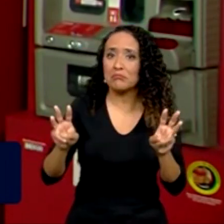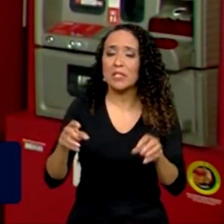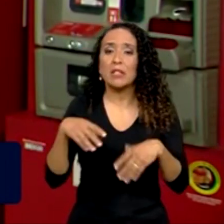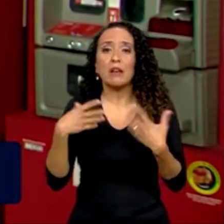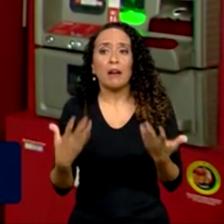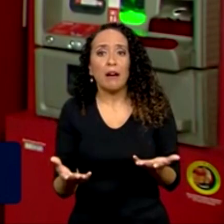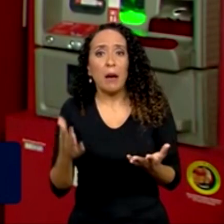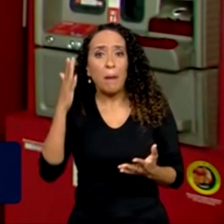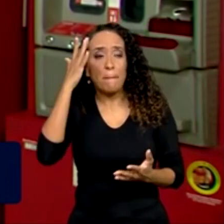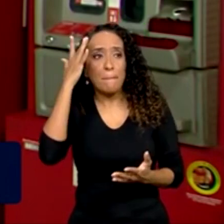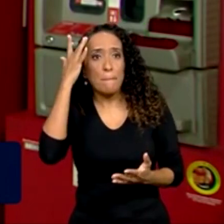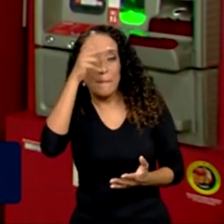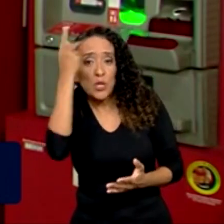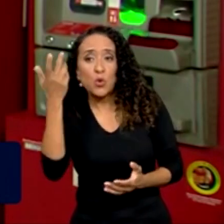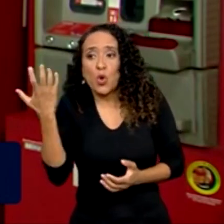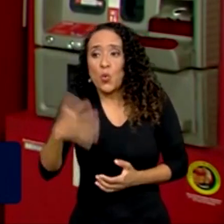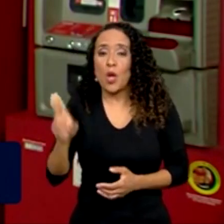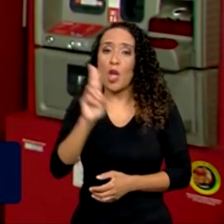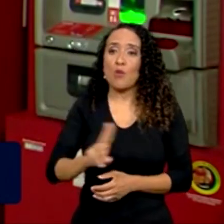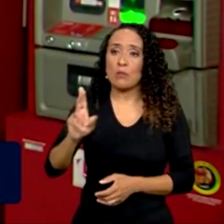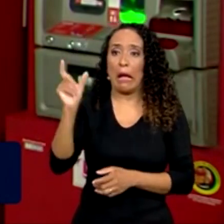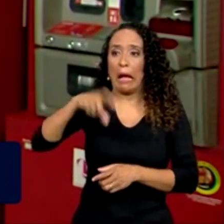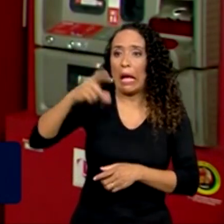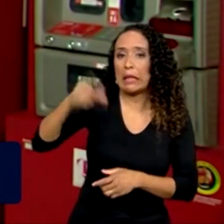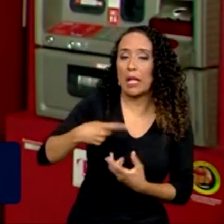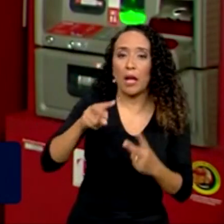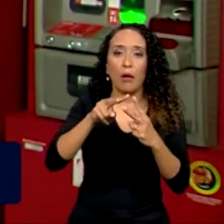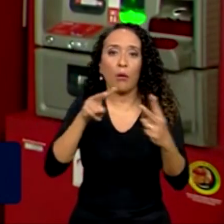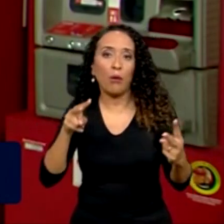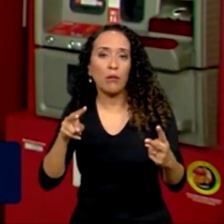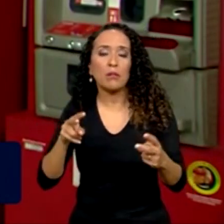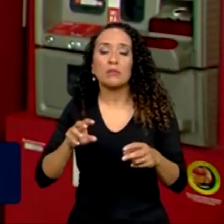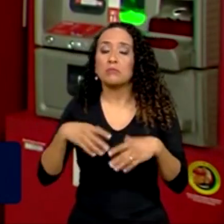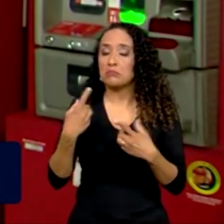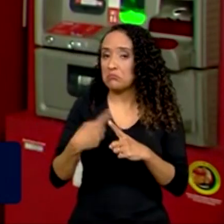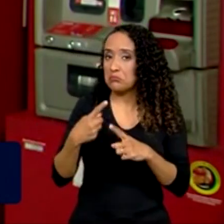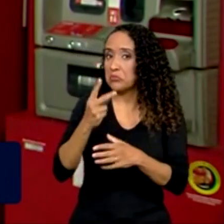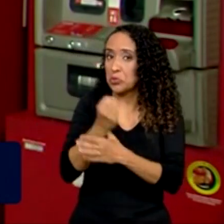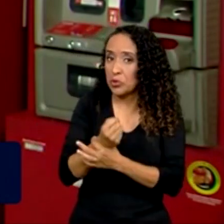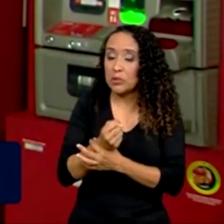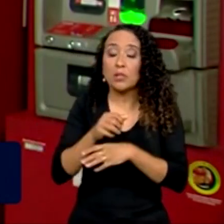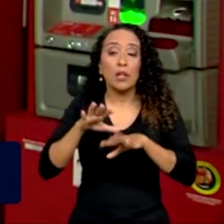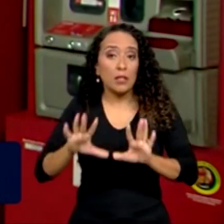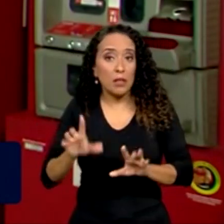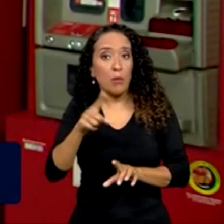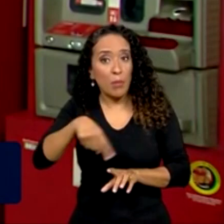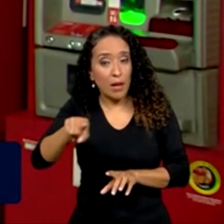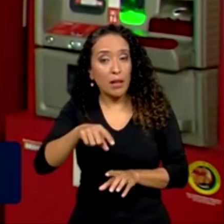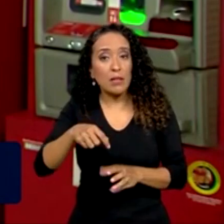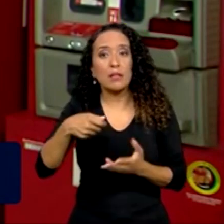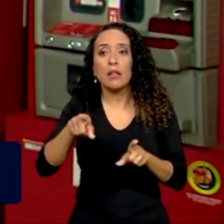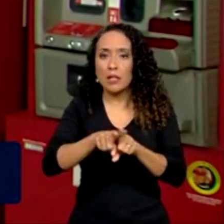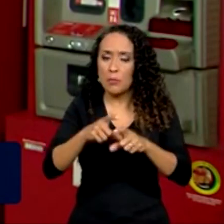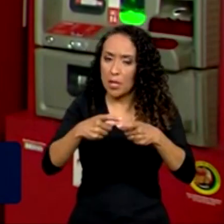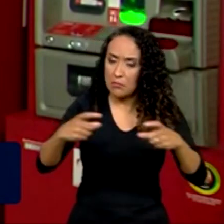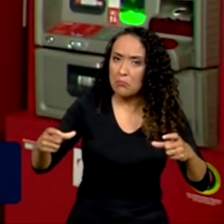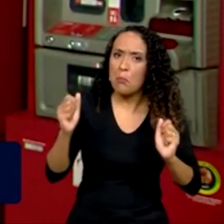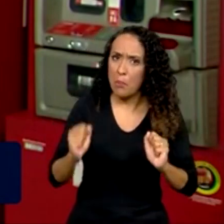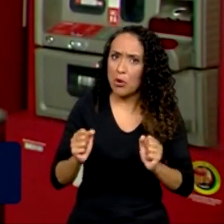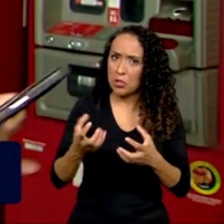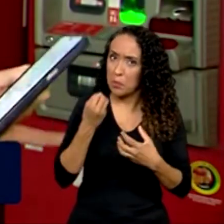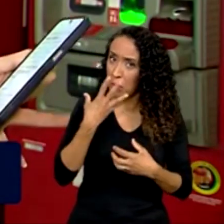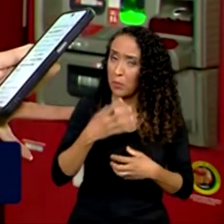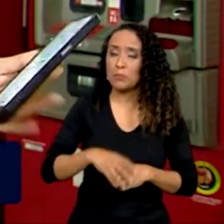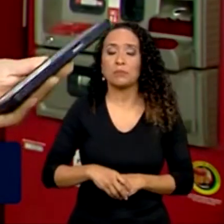preferem não usar o cartão de crédito nas compras online por mecanismos de segurança e aí para essas pessoas o boleto também pode ser